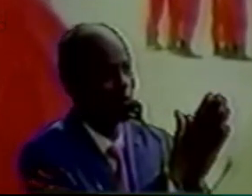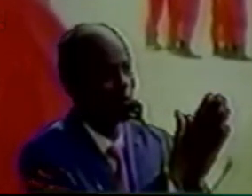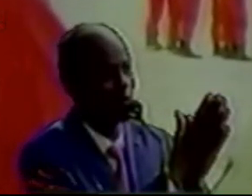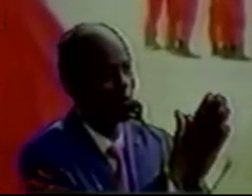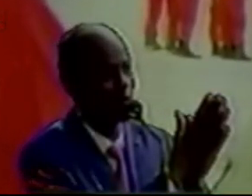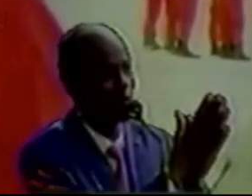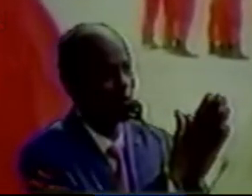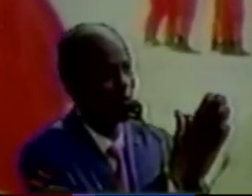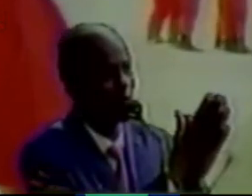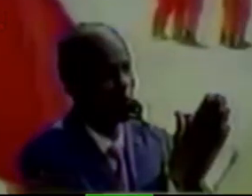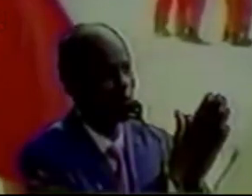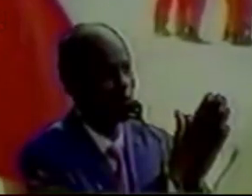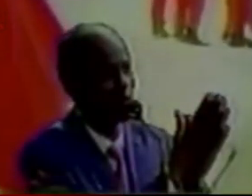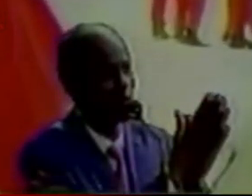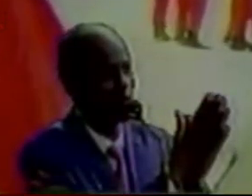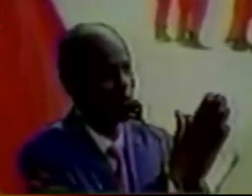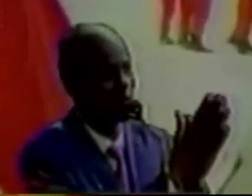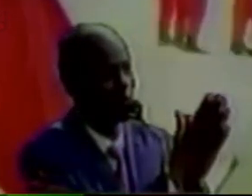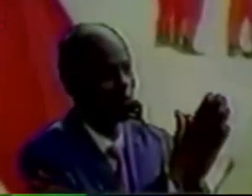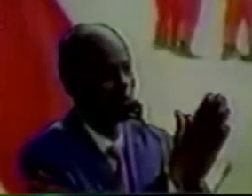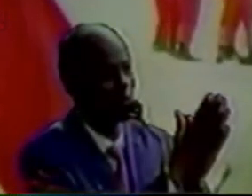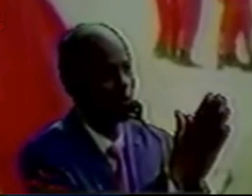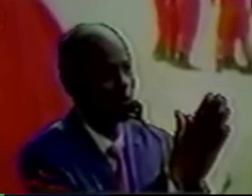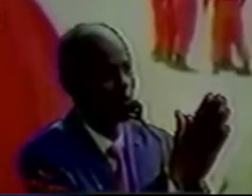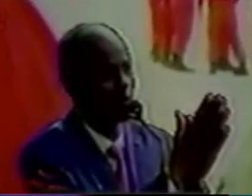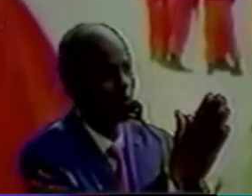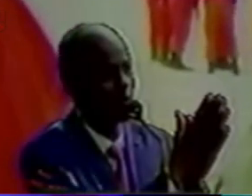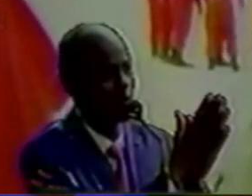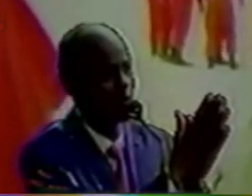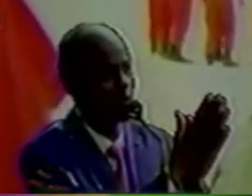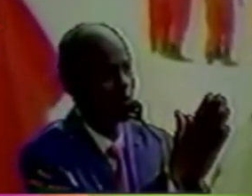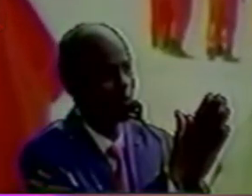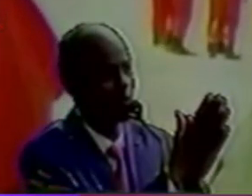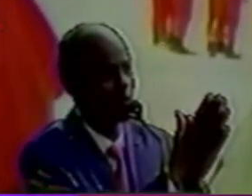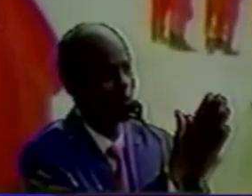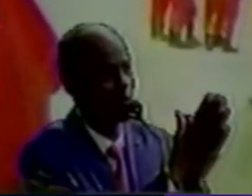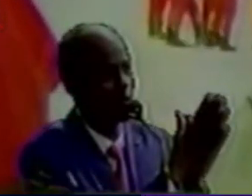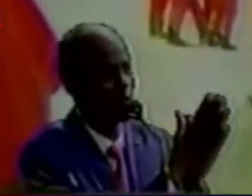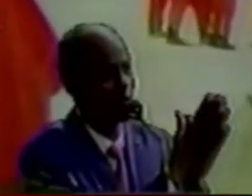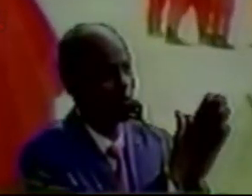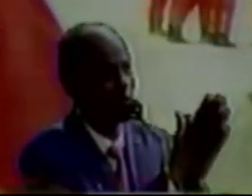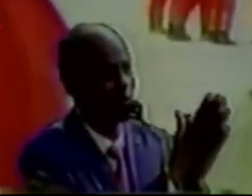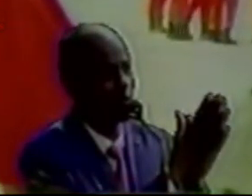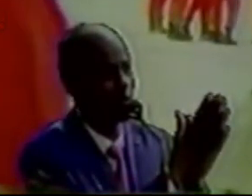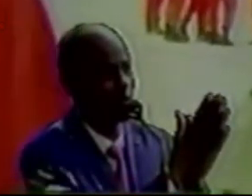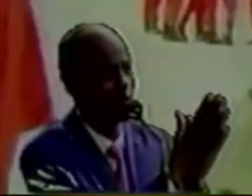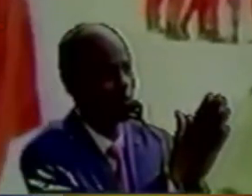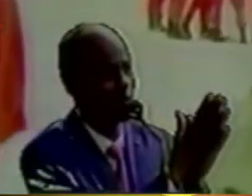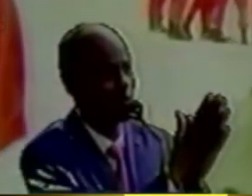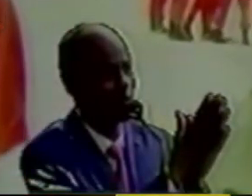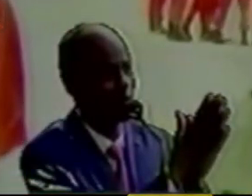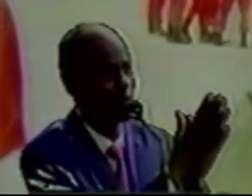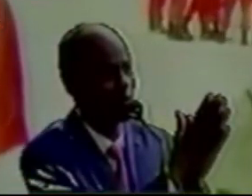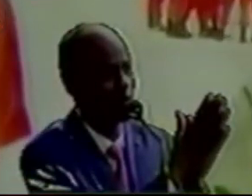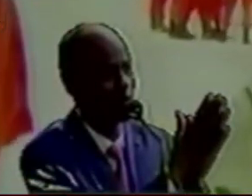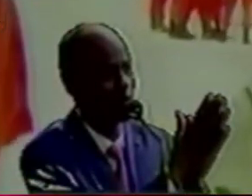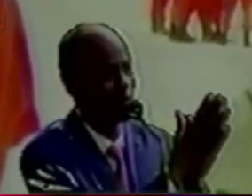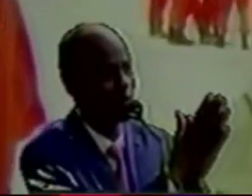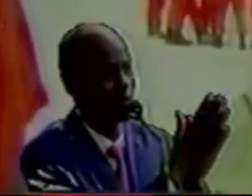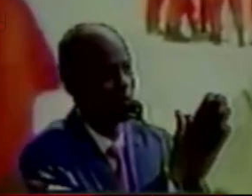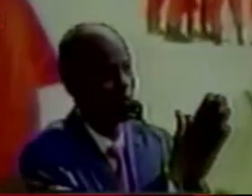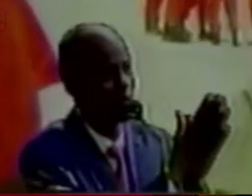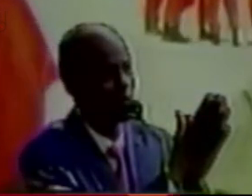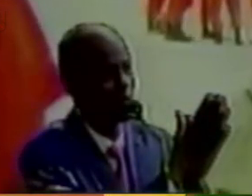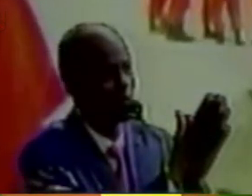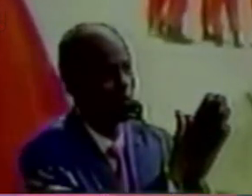terremoto de 2010. E Brasil é uma pequena missão médica da paz nas Nações Unidas. O Brasil é uma